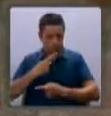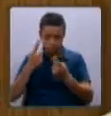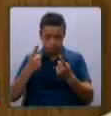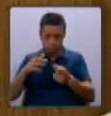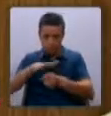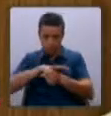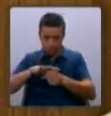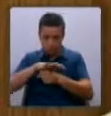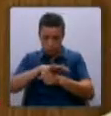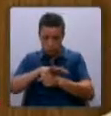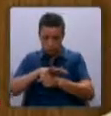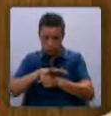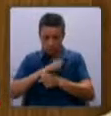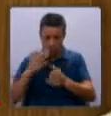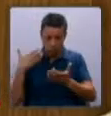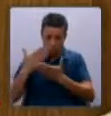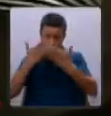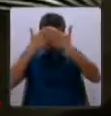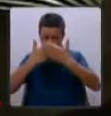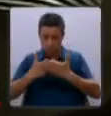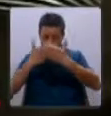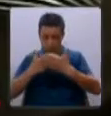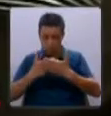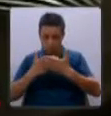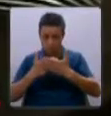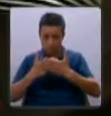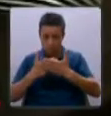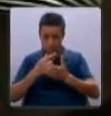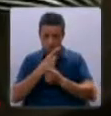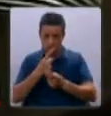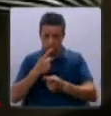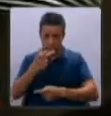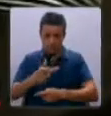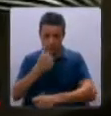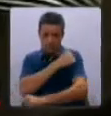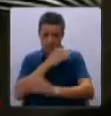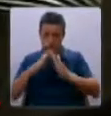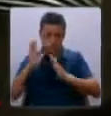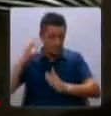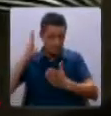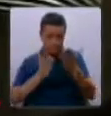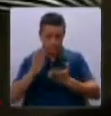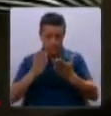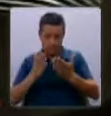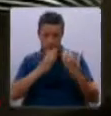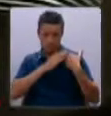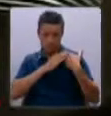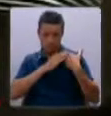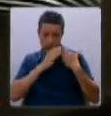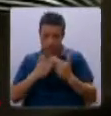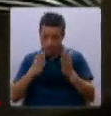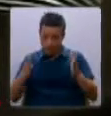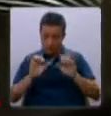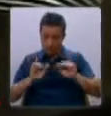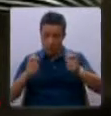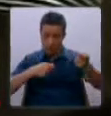casos registados nos últimos dias. Eu estava em casa quando a minha funcionária, que é responsável para